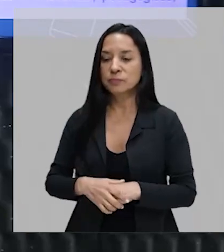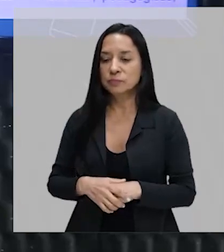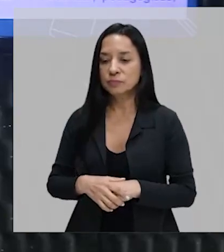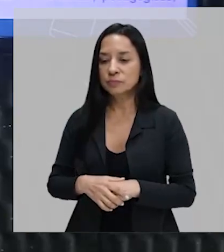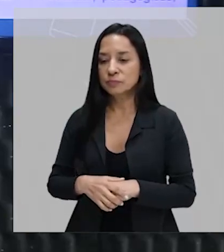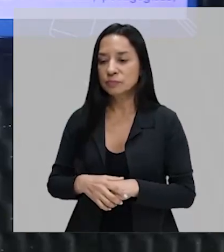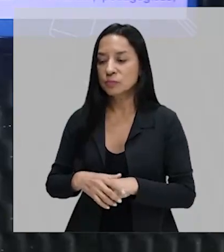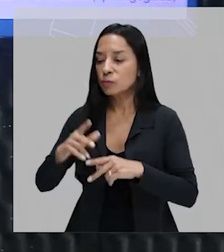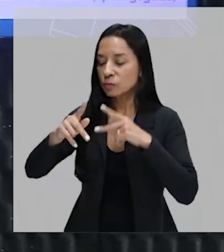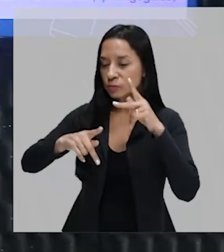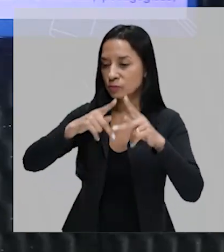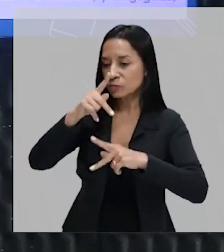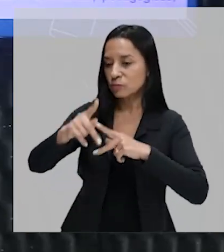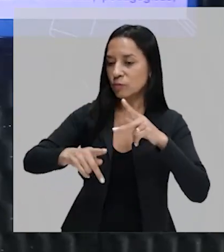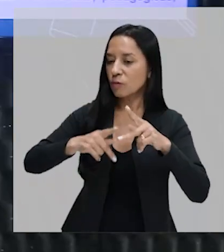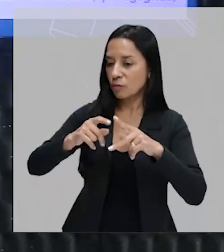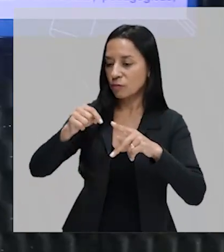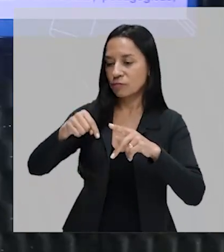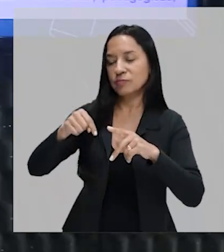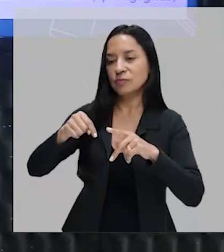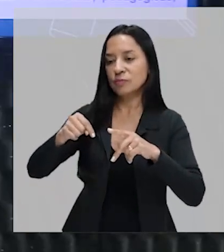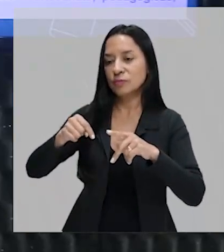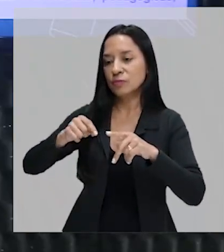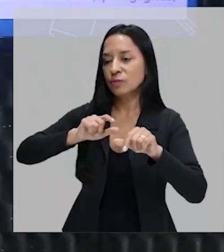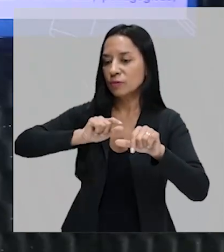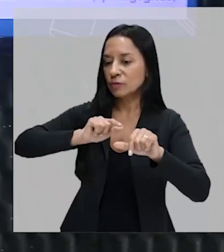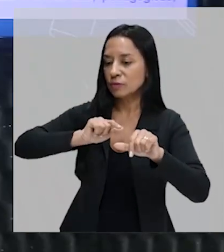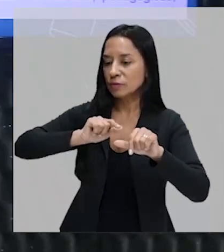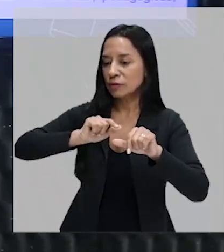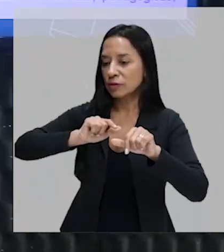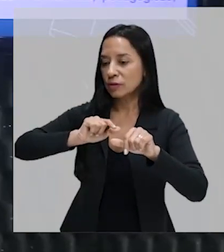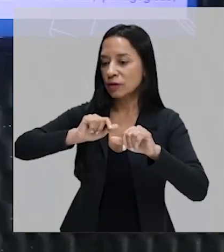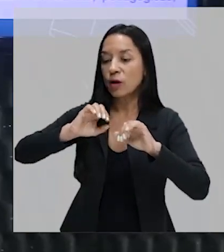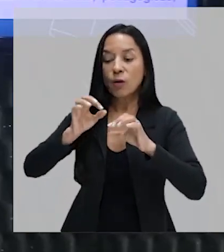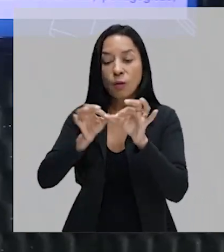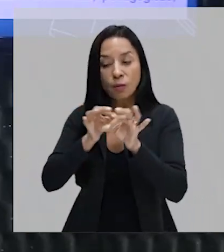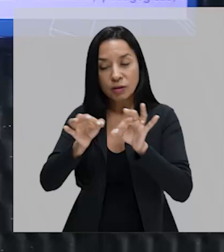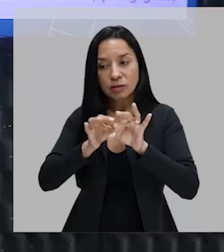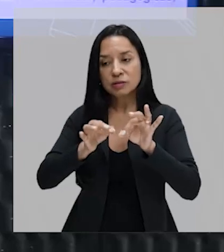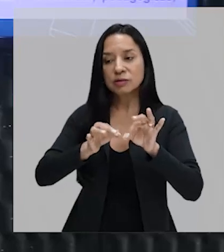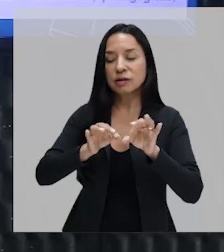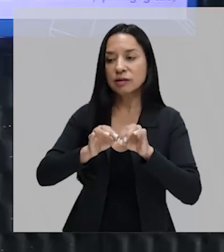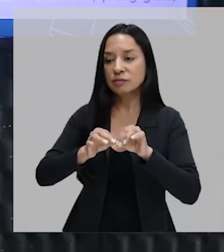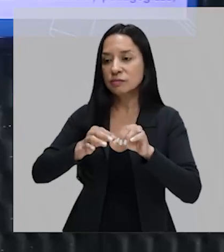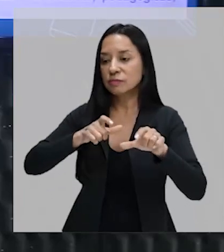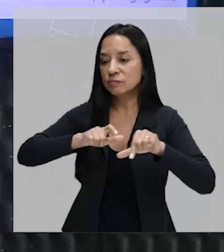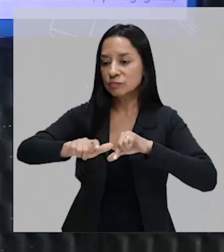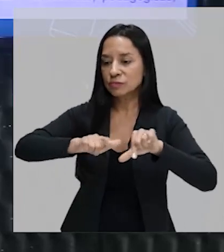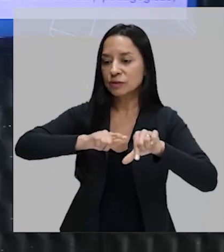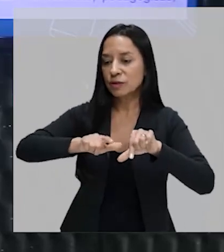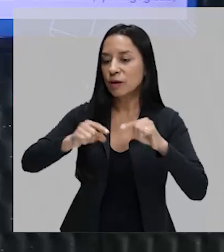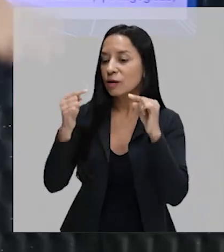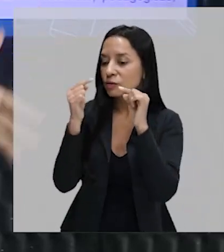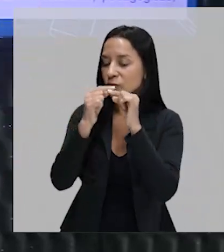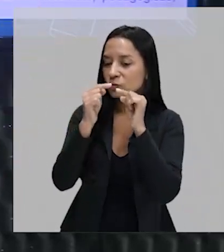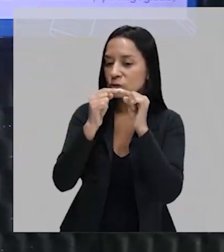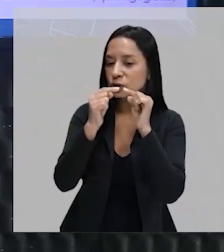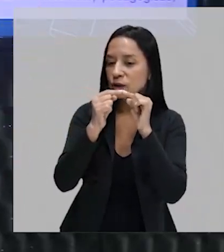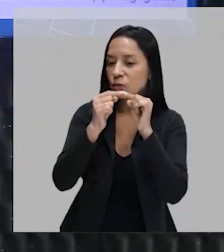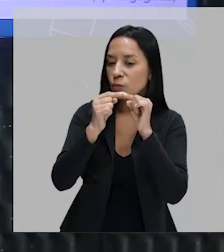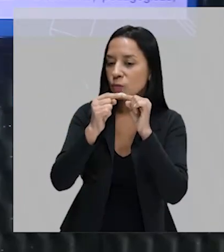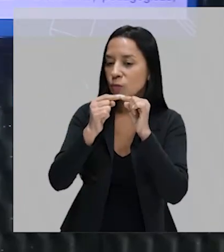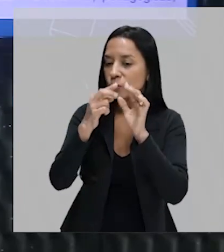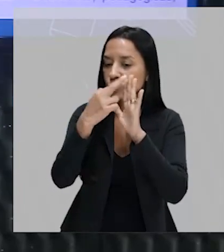o trabalho entre eles eram divididos de acordo com as normas de gênero, o masculino